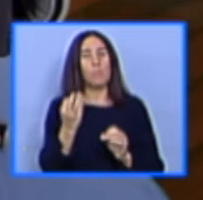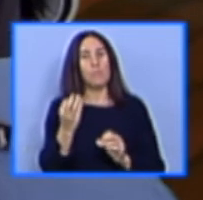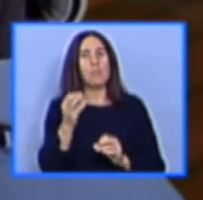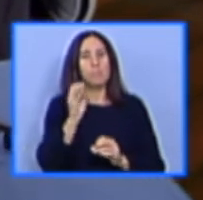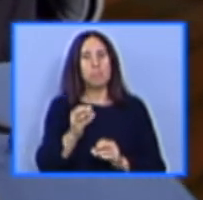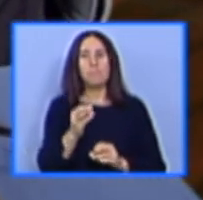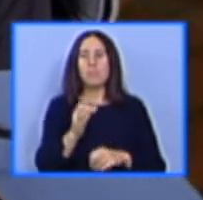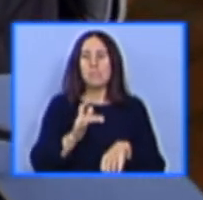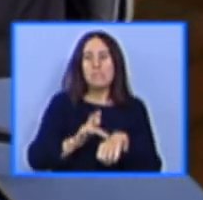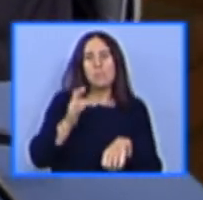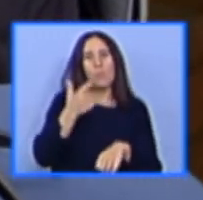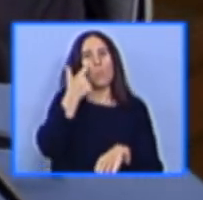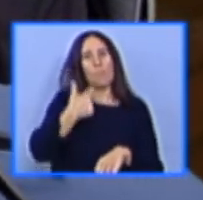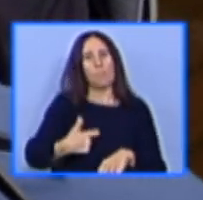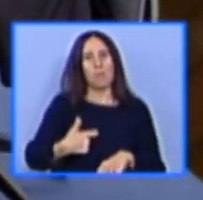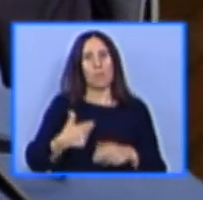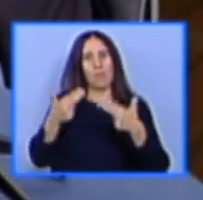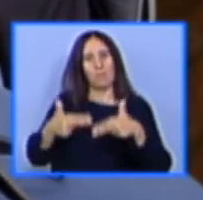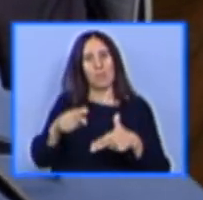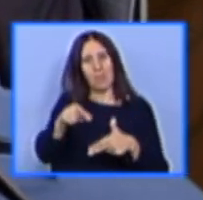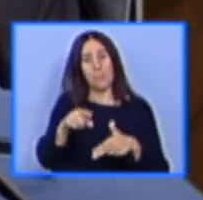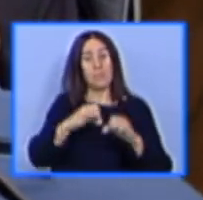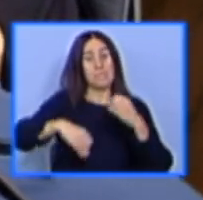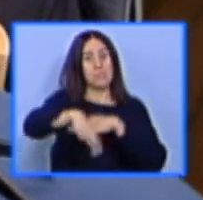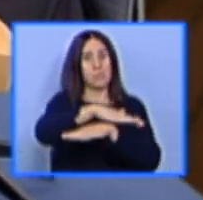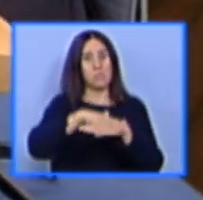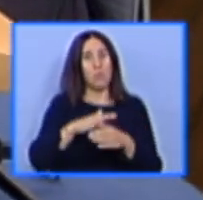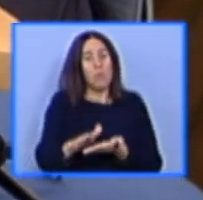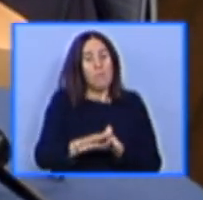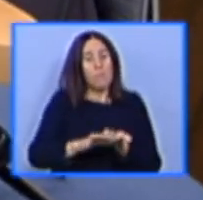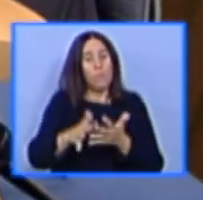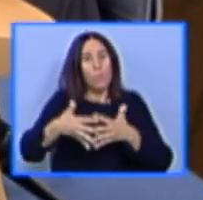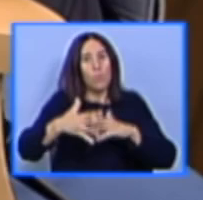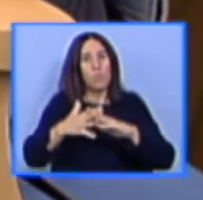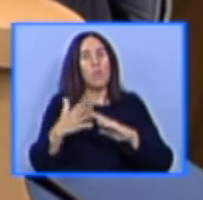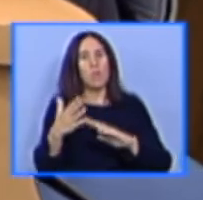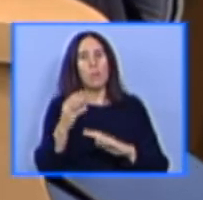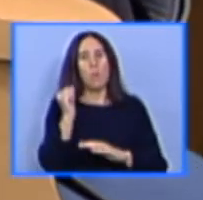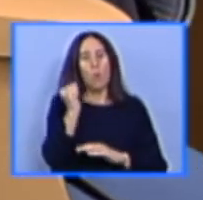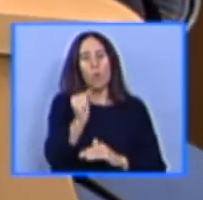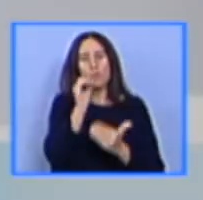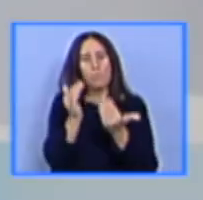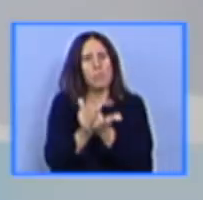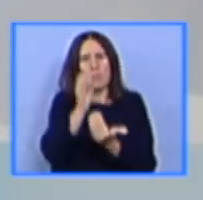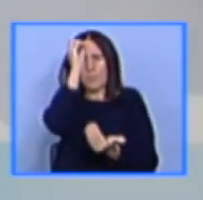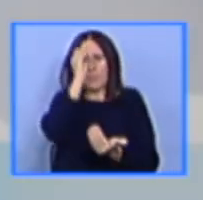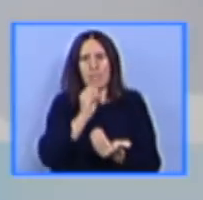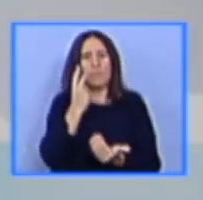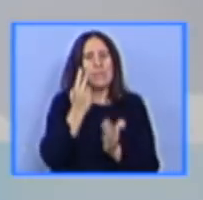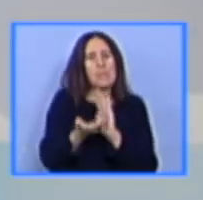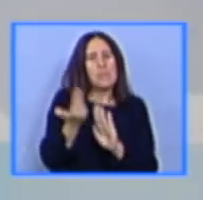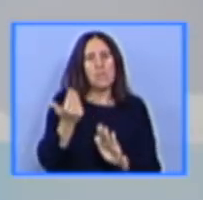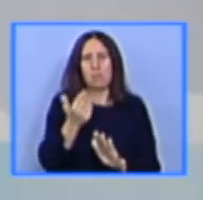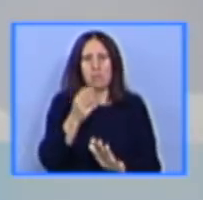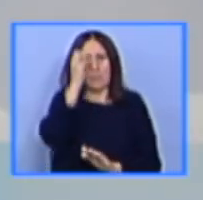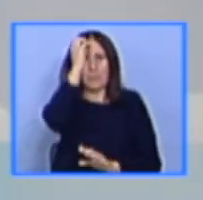da sensibilidade ao humano. A nossa civilização funda-se sobre o facto de que ninguém pode matar ninguém, ninguém pode tirar a vida a ninguém. E